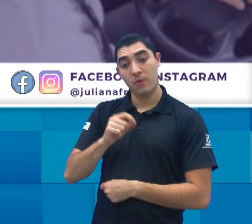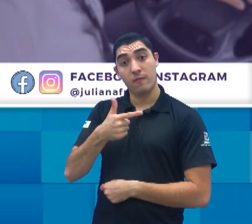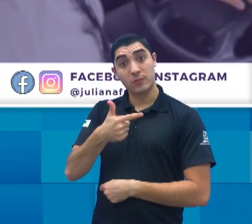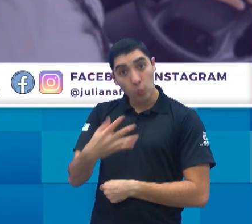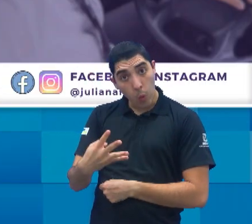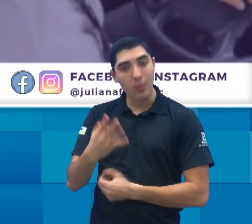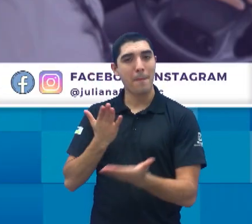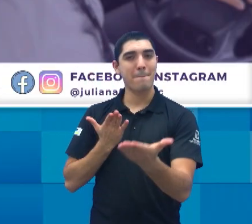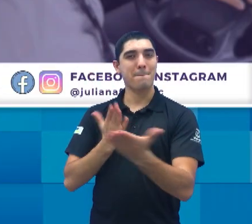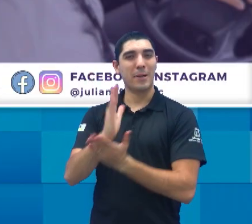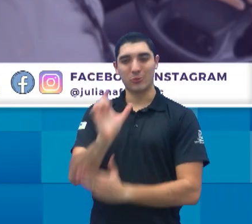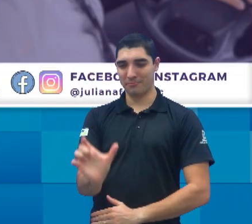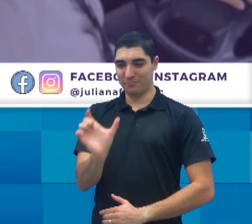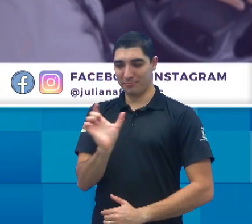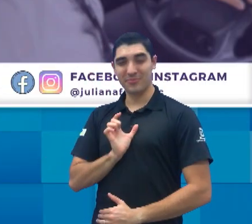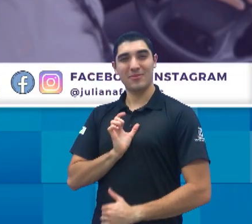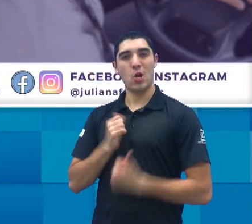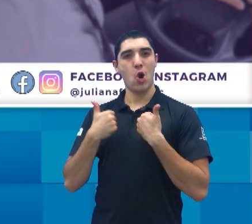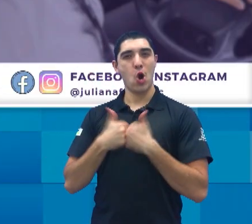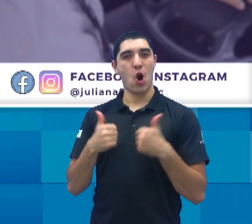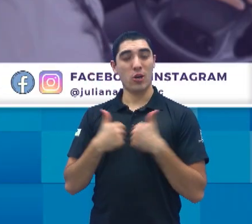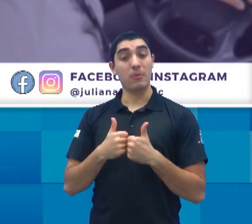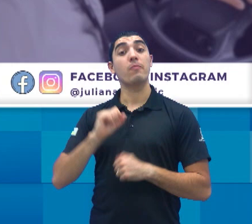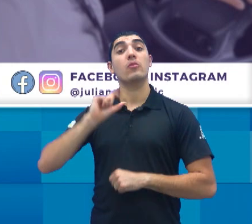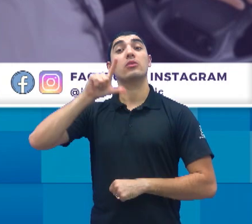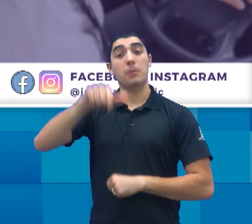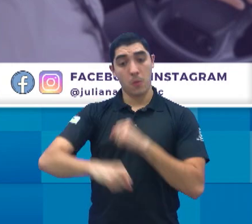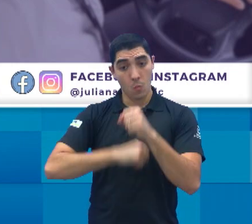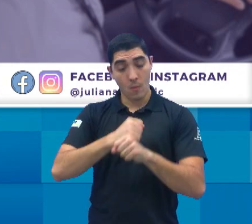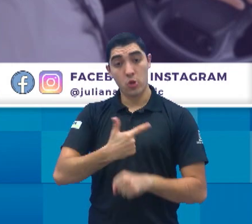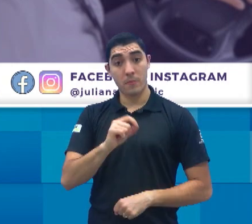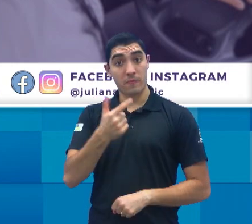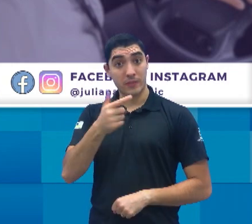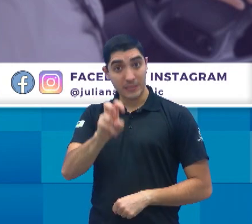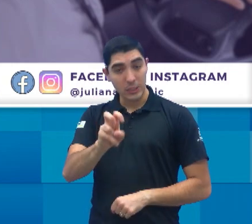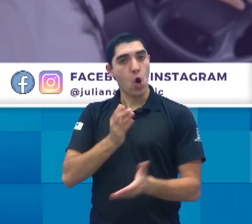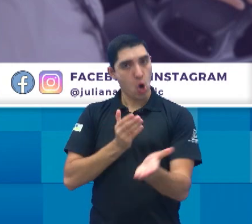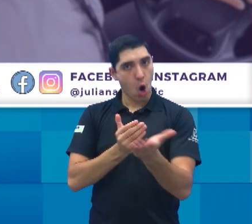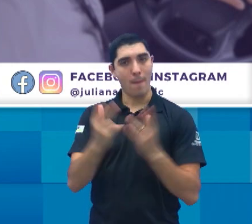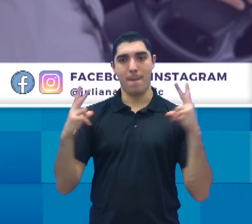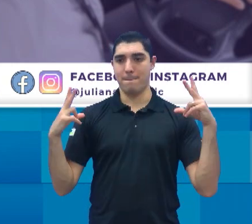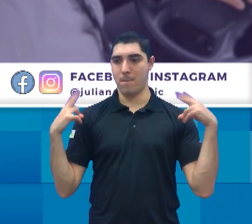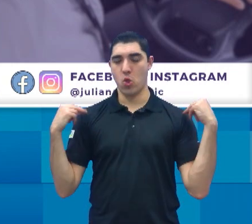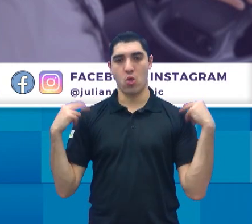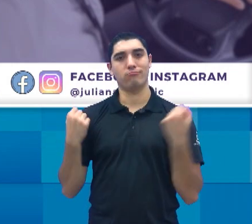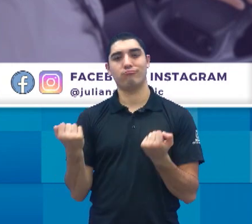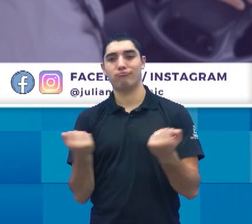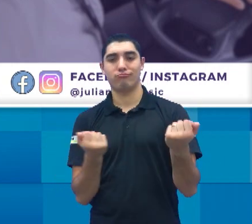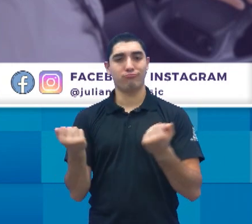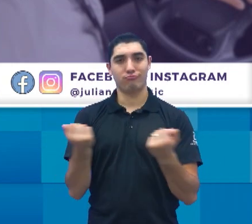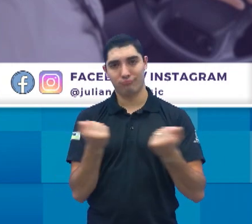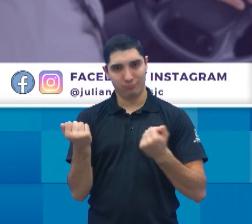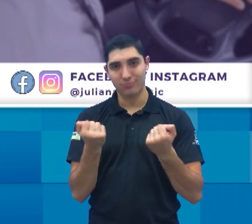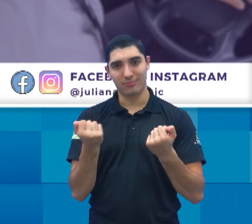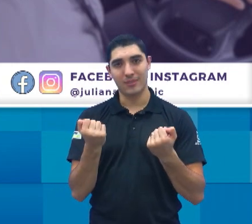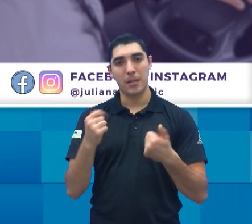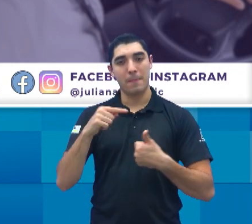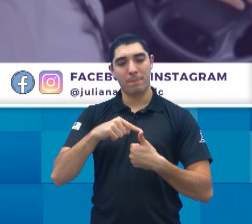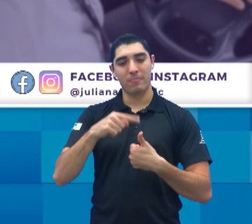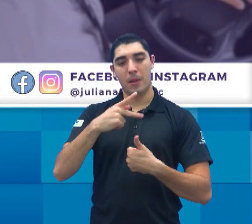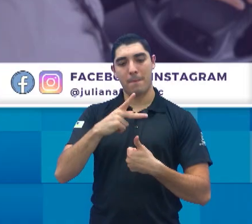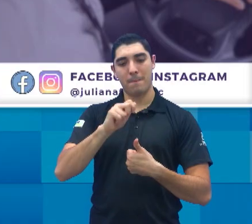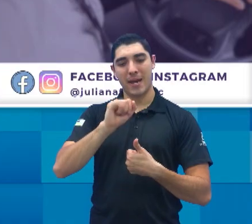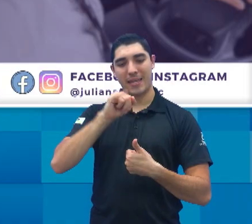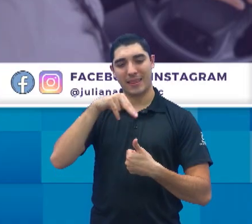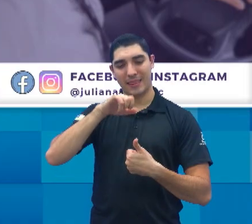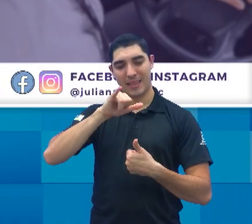ônibus. Passou em 2025, passou a ser motorista, no Paineiras e Santa Maria, e agora em 2026 ela estava fazendo